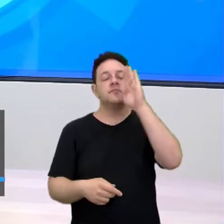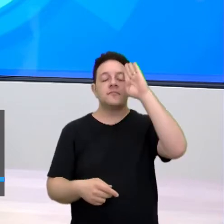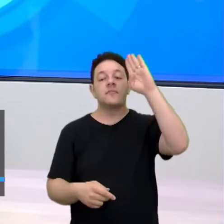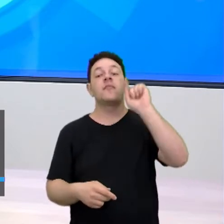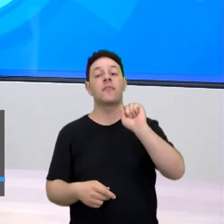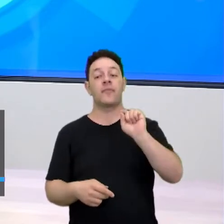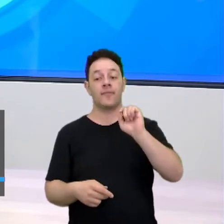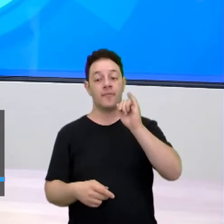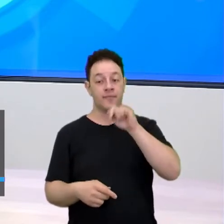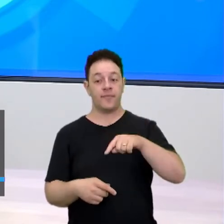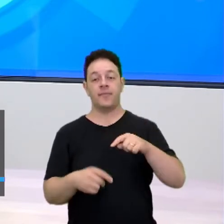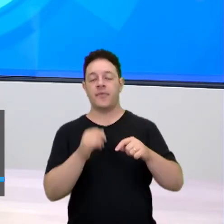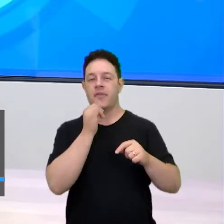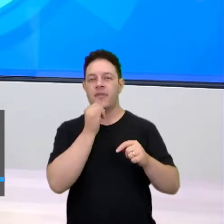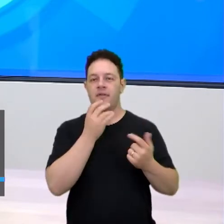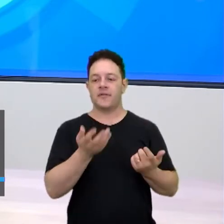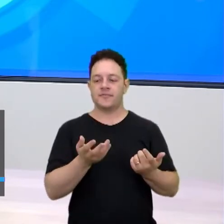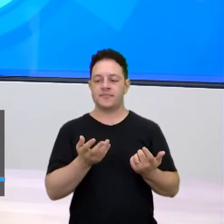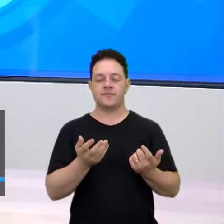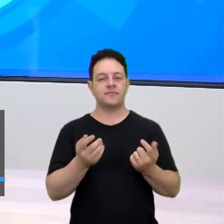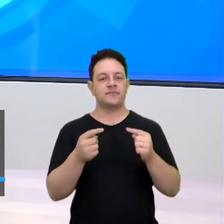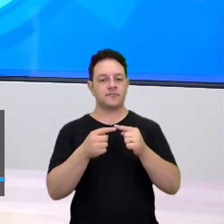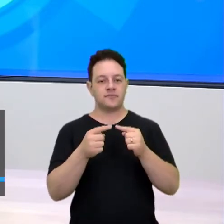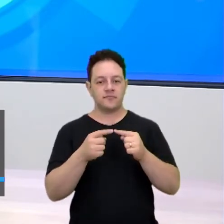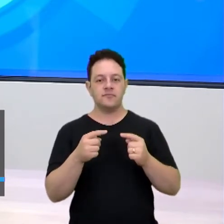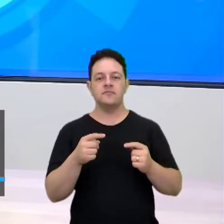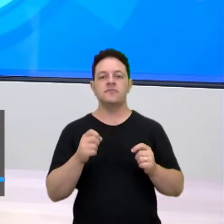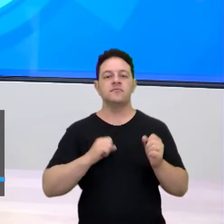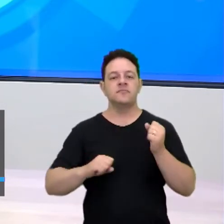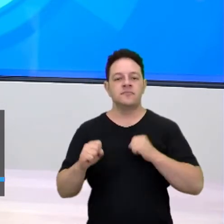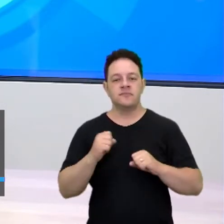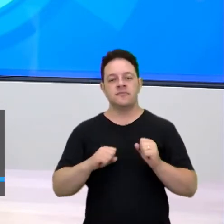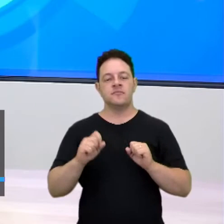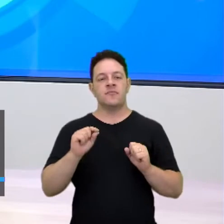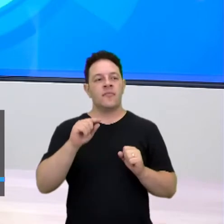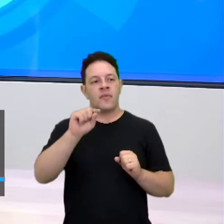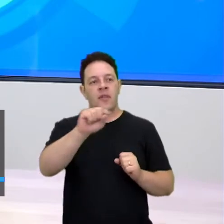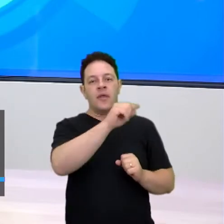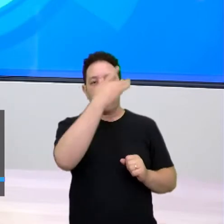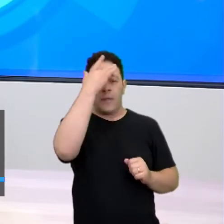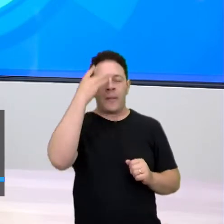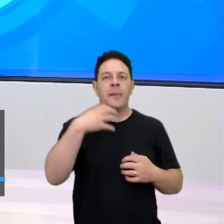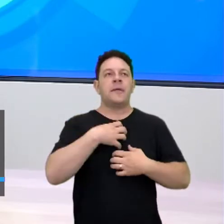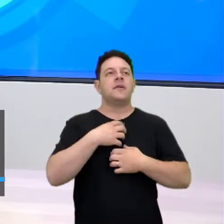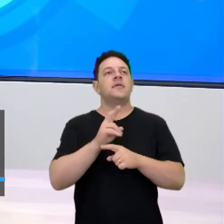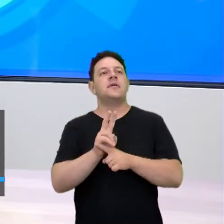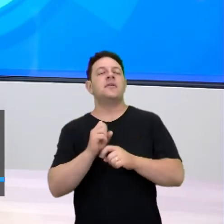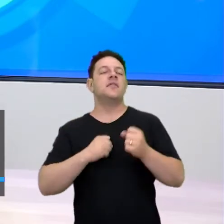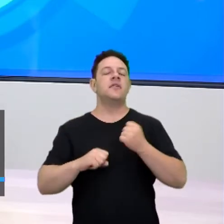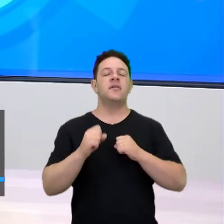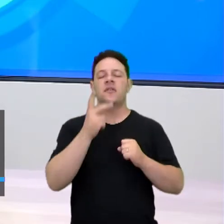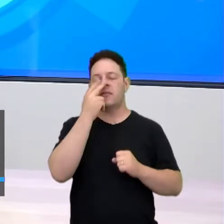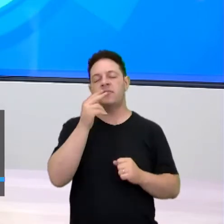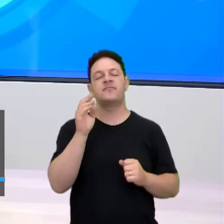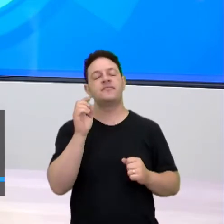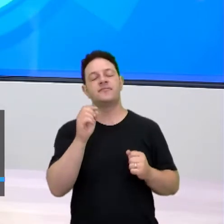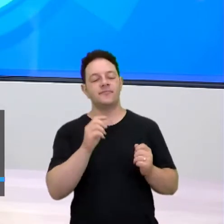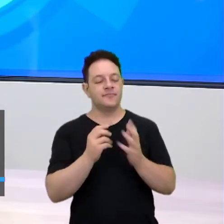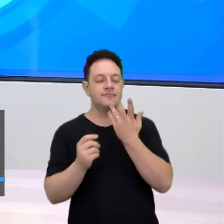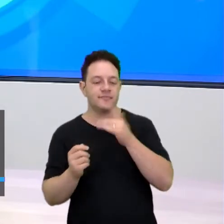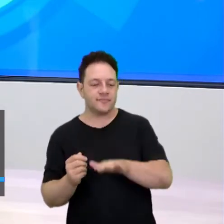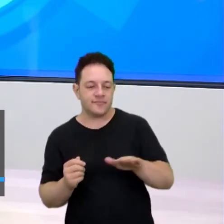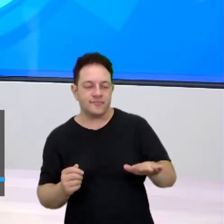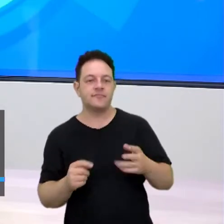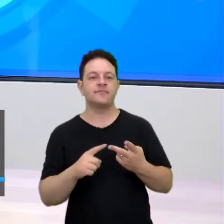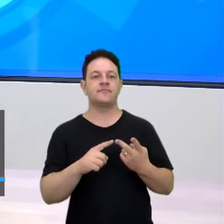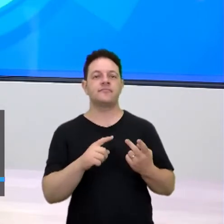aí da baixa, né, expectativa, né, das pessoas aí, né, das crianças e dos adolescentes se